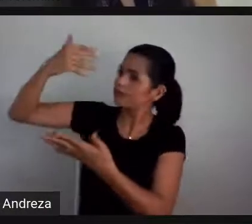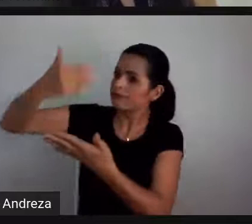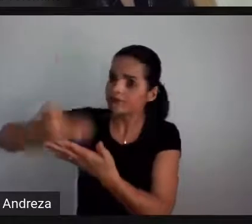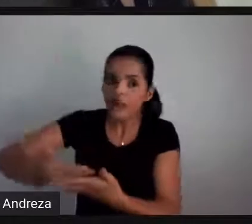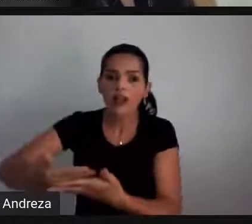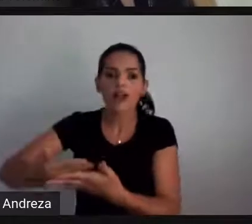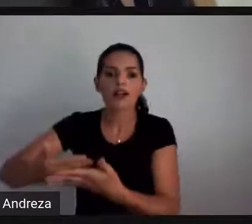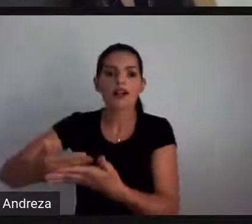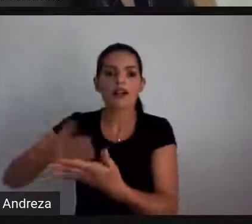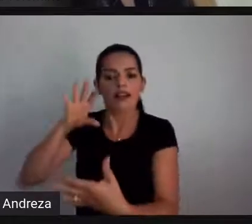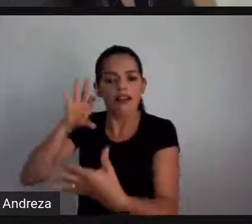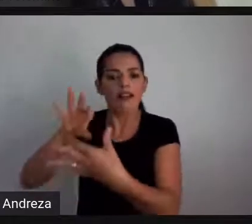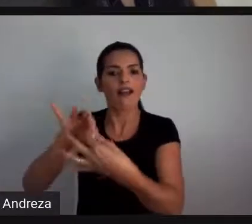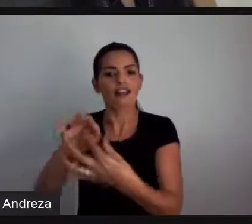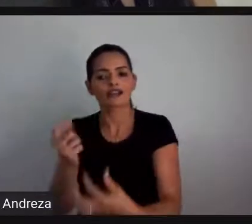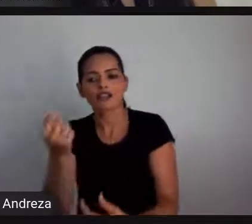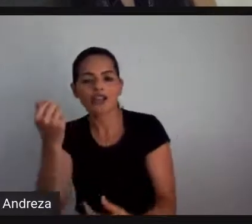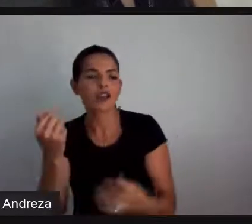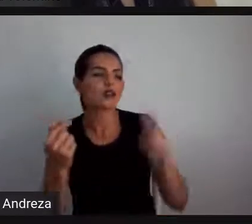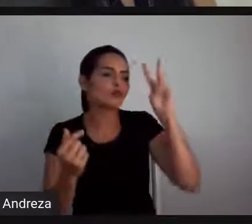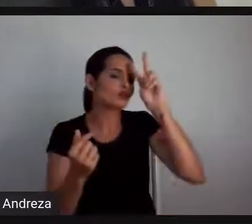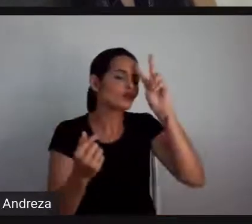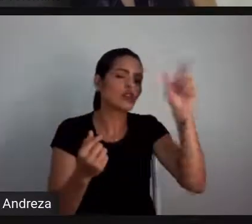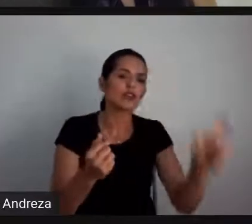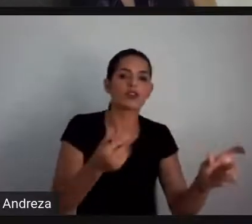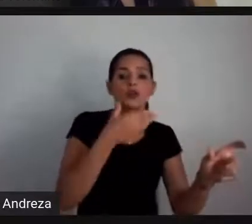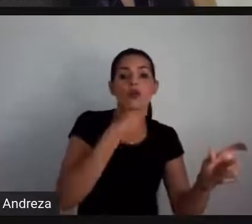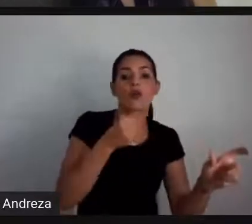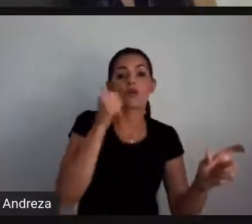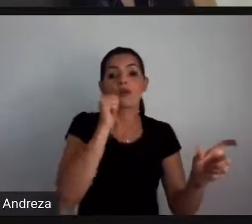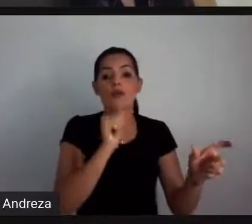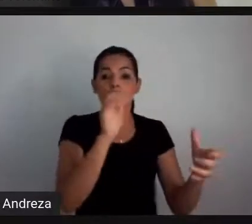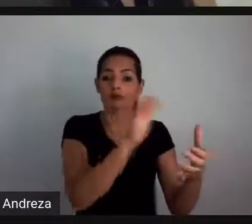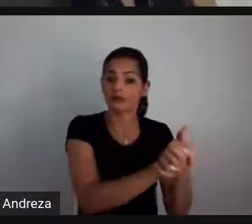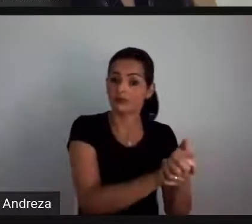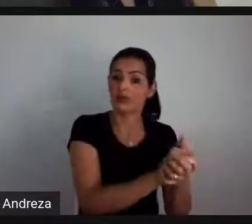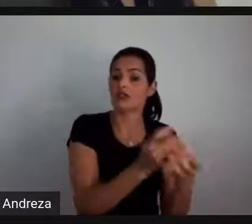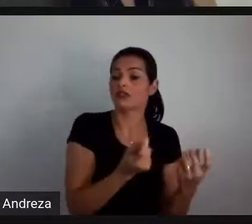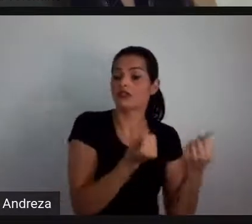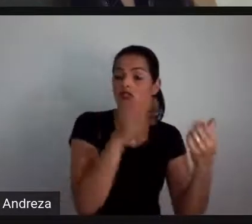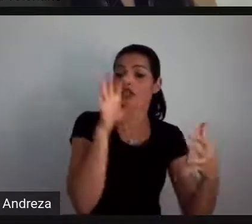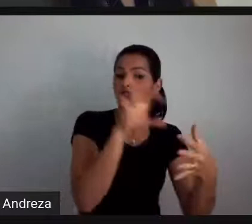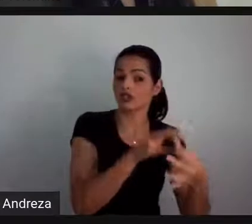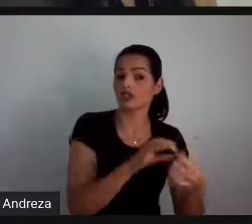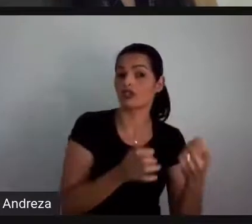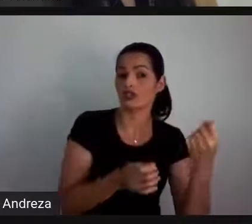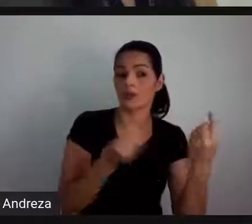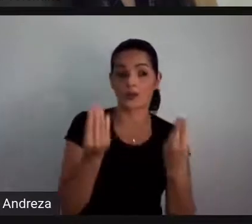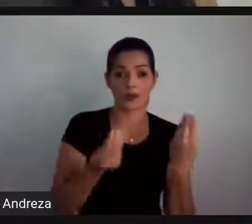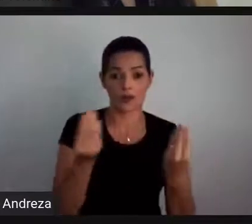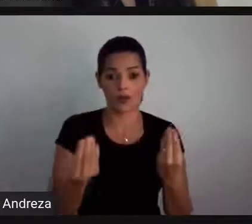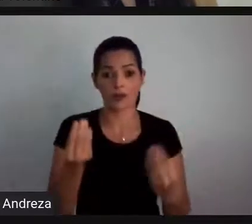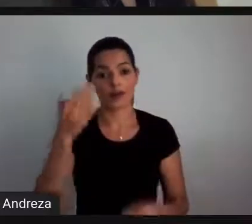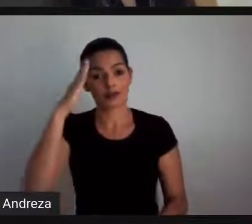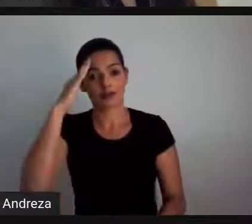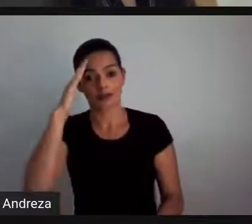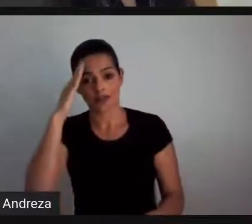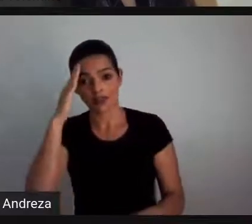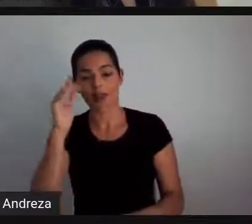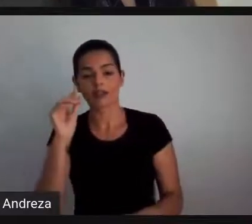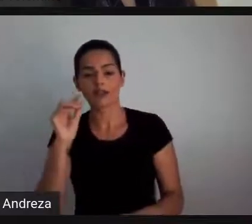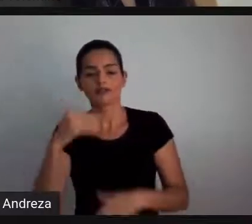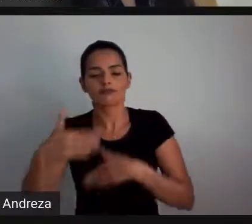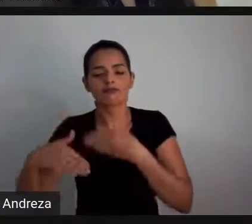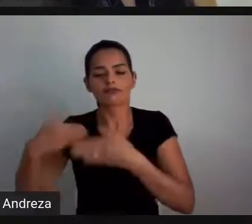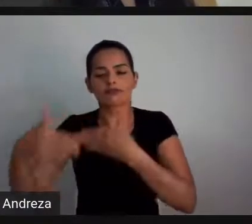do nosso parceiro ou parceira também com relação ao dinheiro, para que a gente possa entender um pouquinho melhor